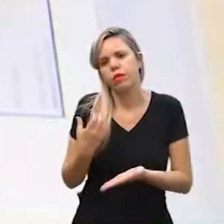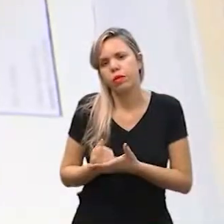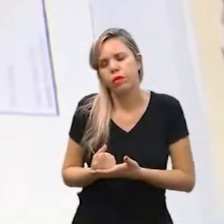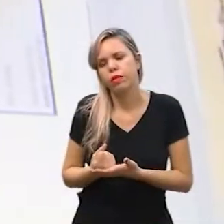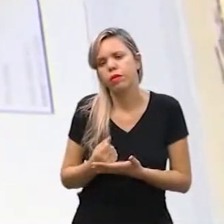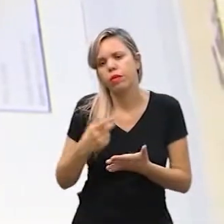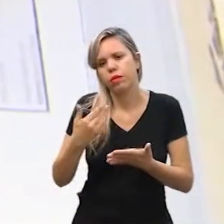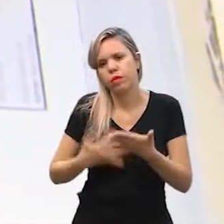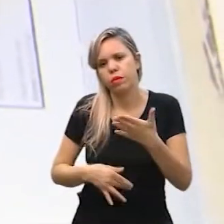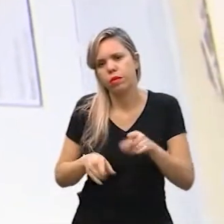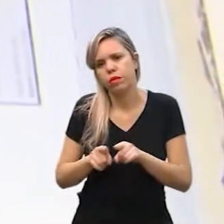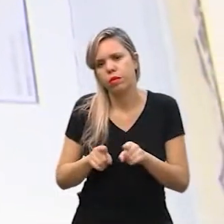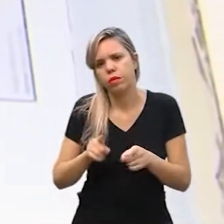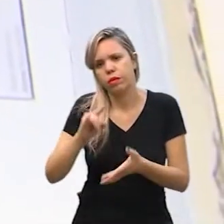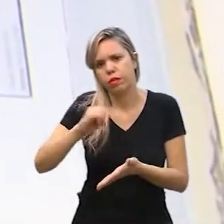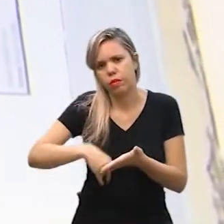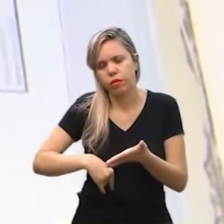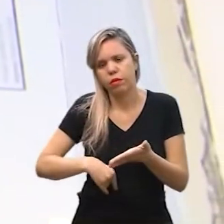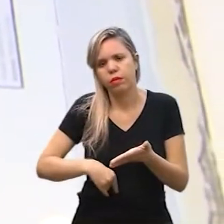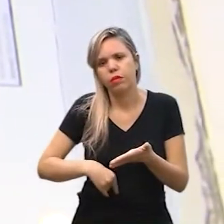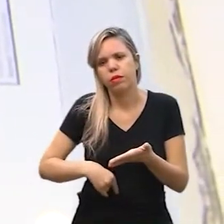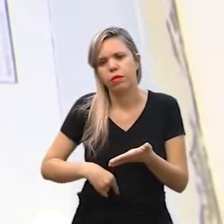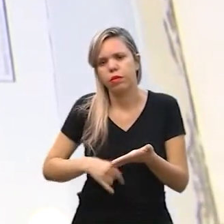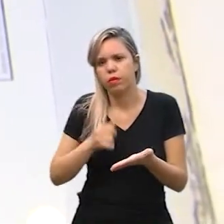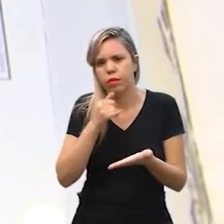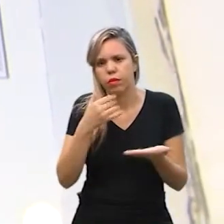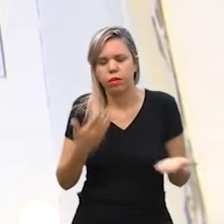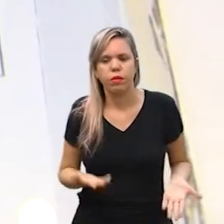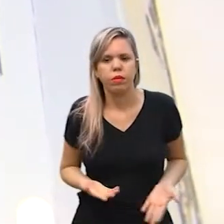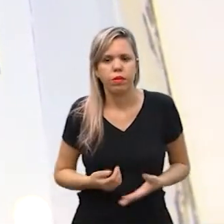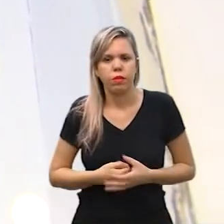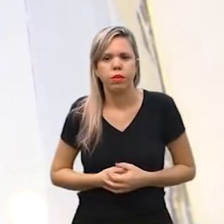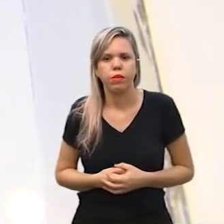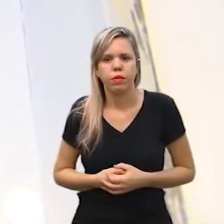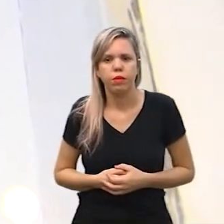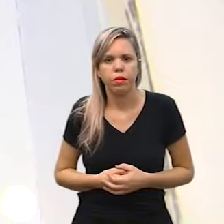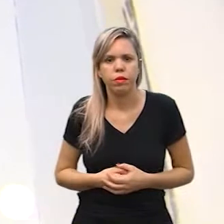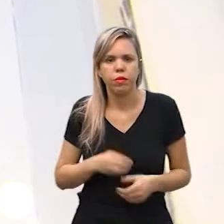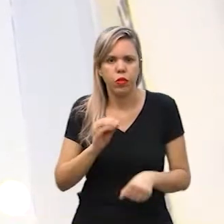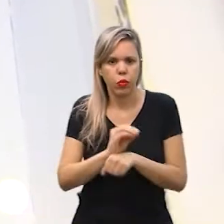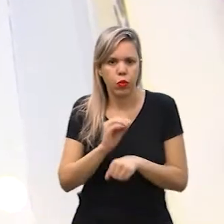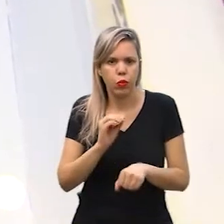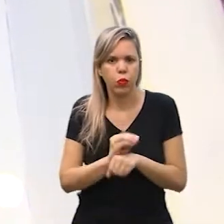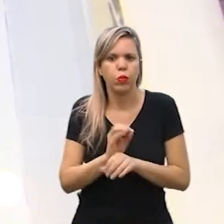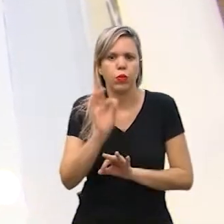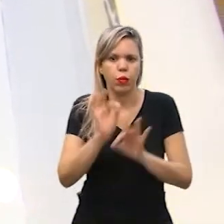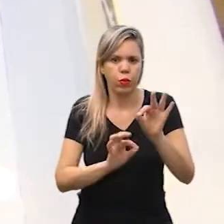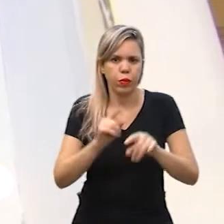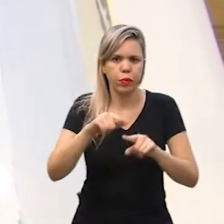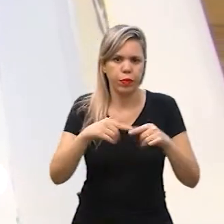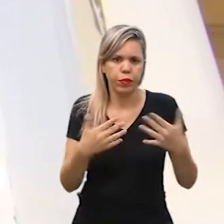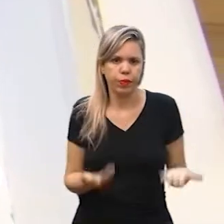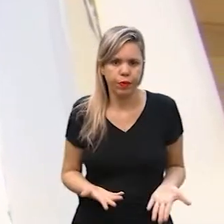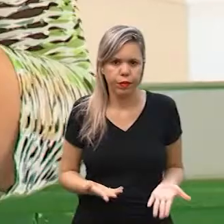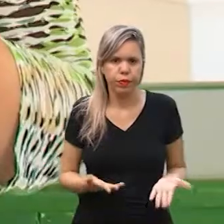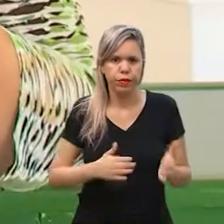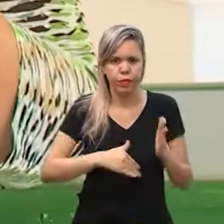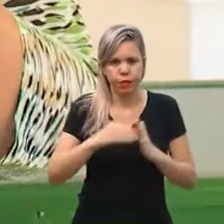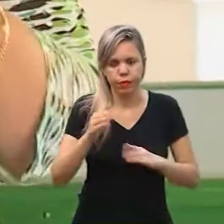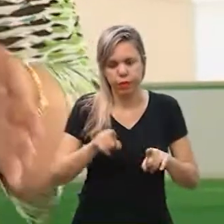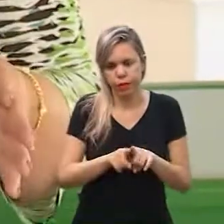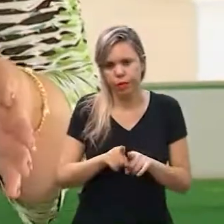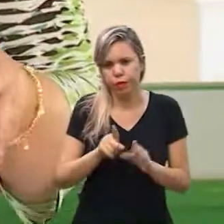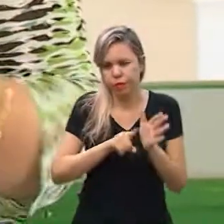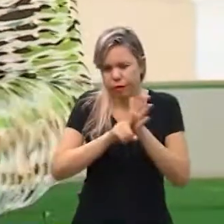catalogação do acervo, o inventário, as fichas catalográficas, né, a conservação desse acervo, assim como